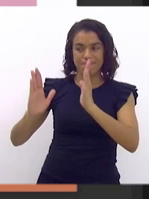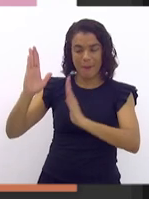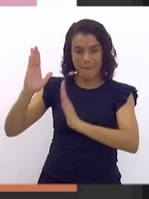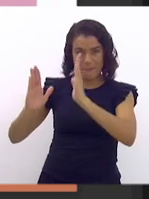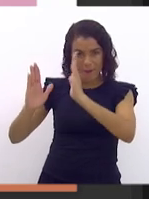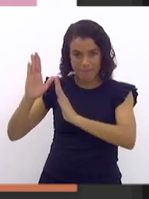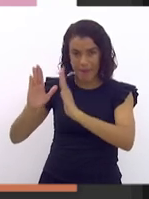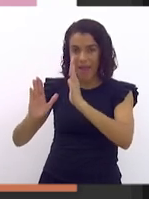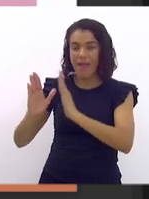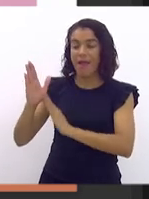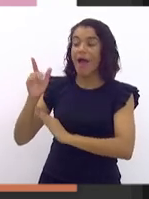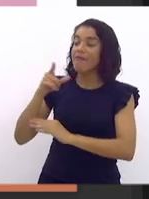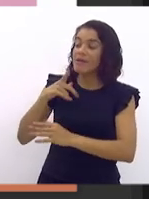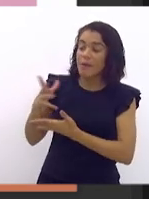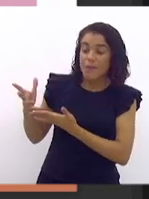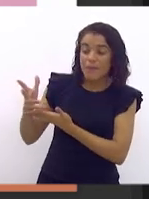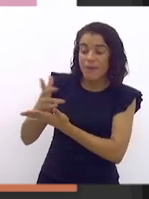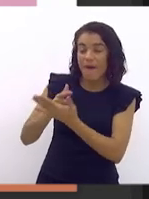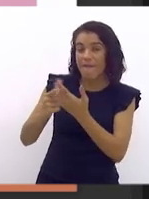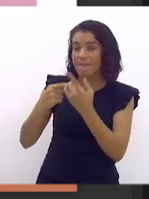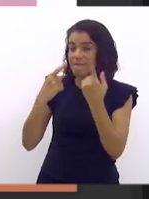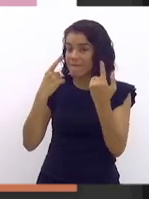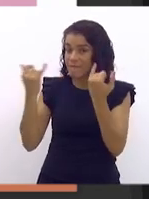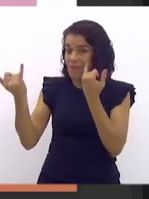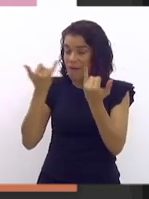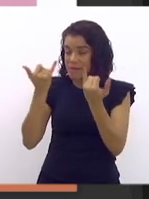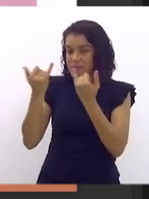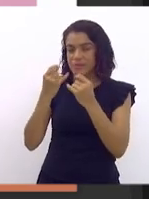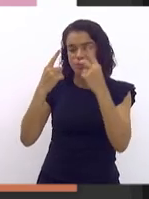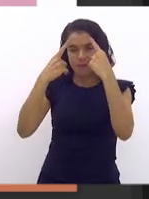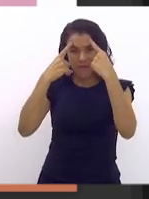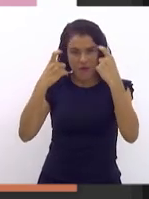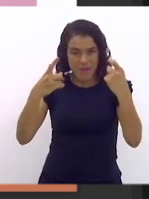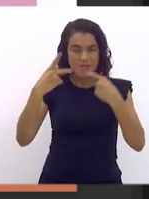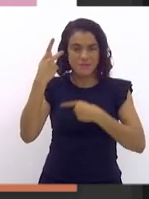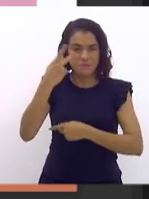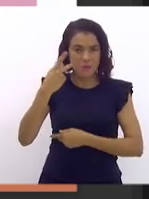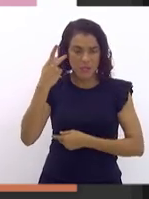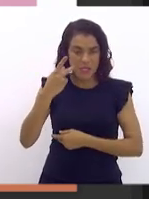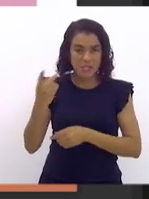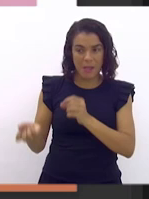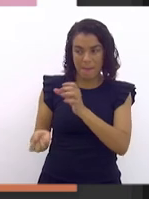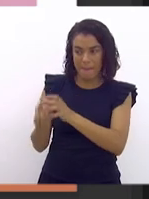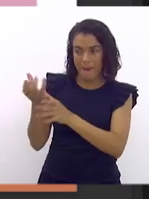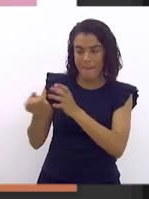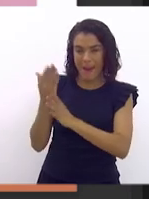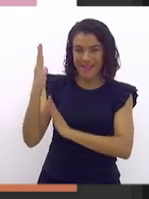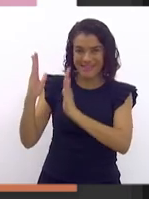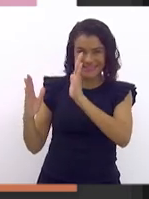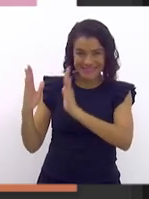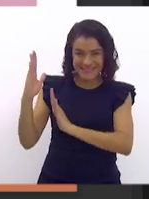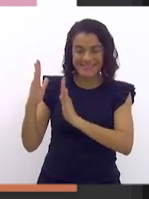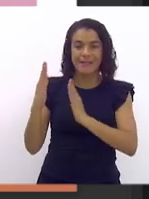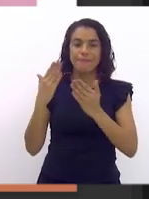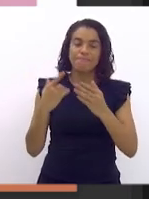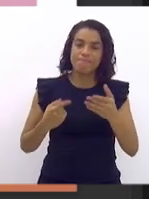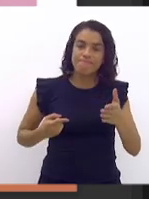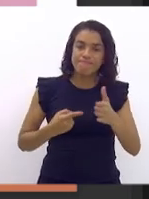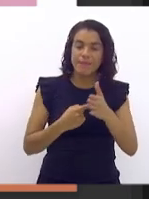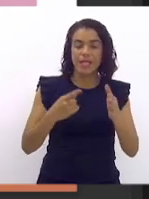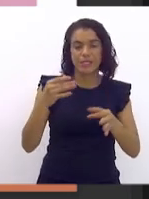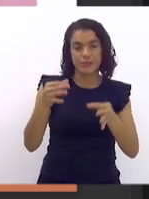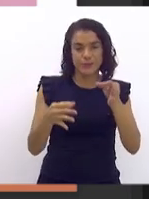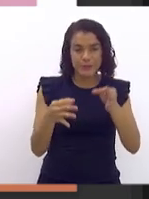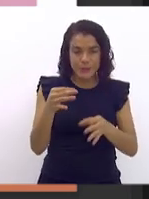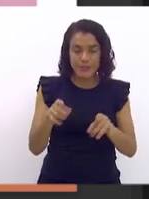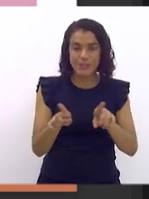ali os dados de violência política que estiverem sendo apresentados na justiça, nós vamos ter os